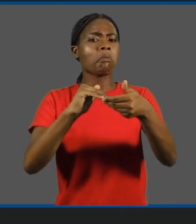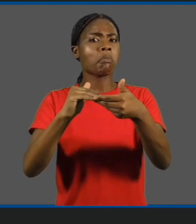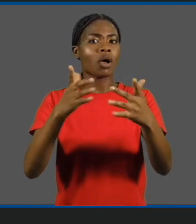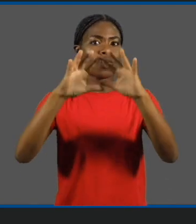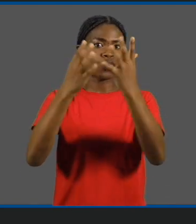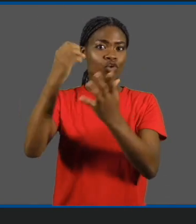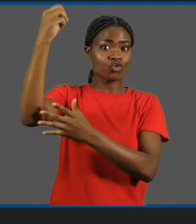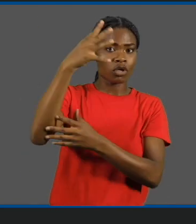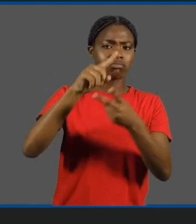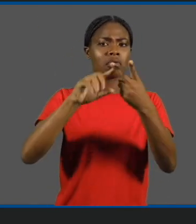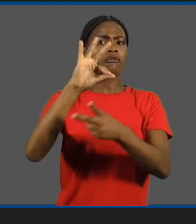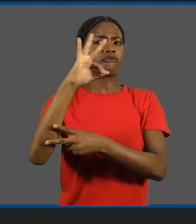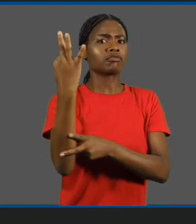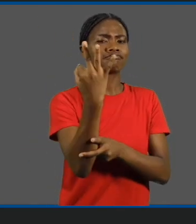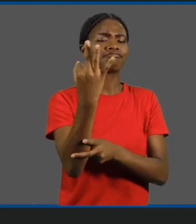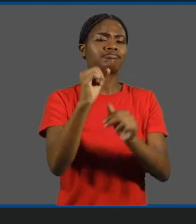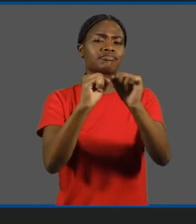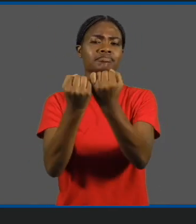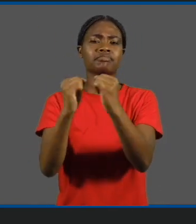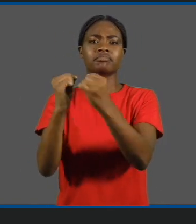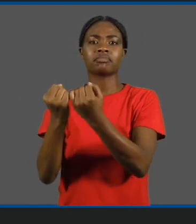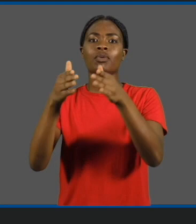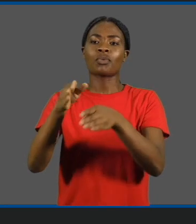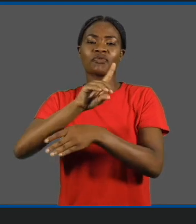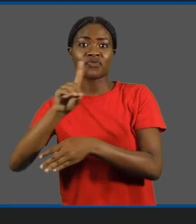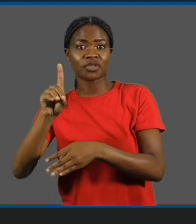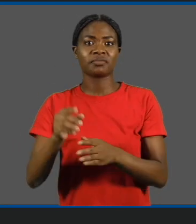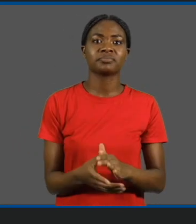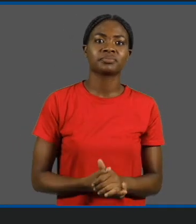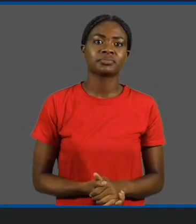World e 24 associações de pessoas com deficiência através do FAMOD.